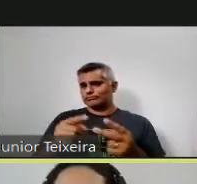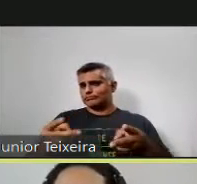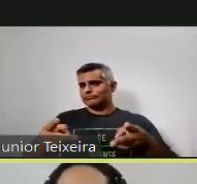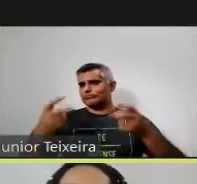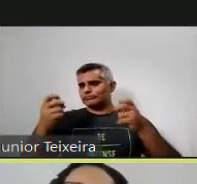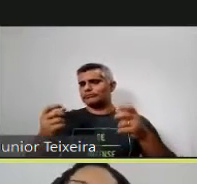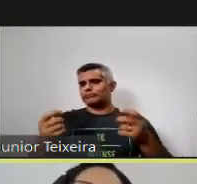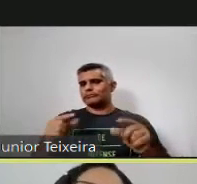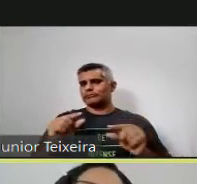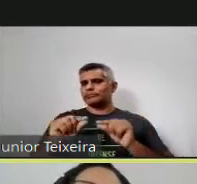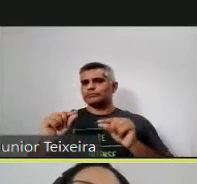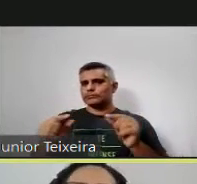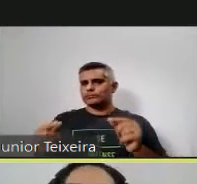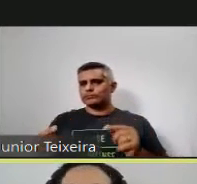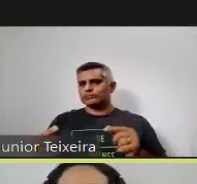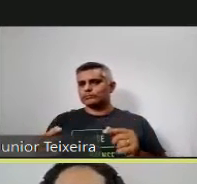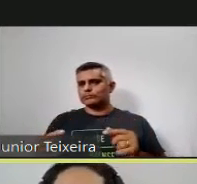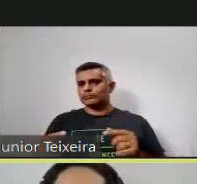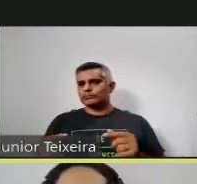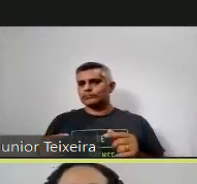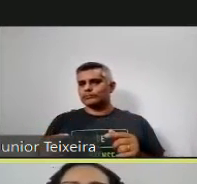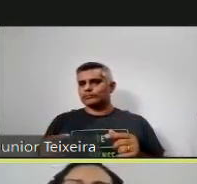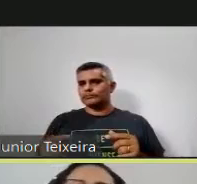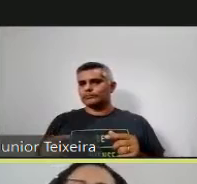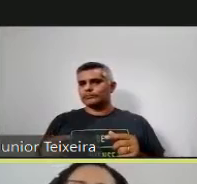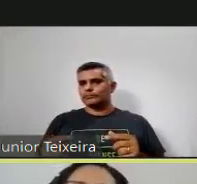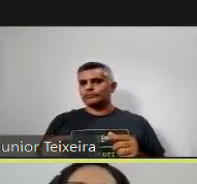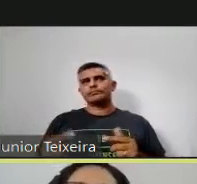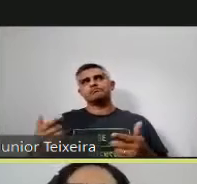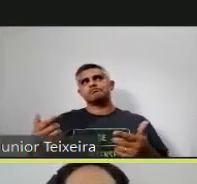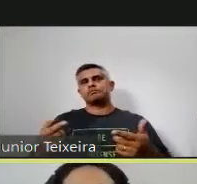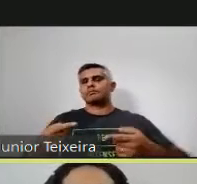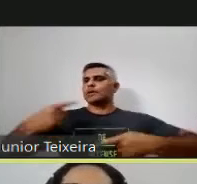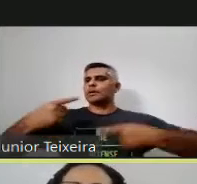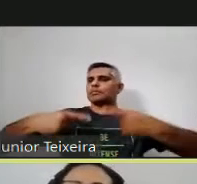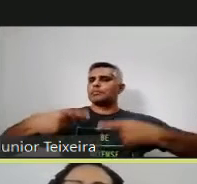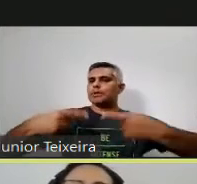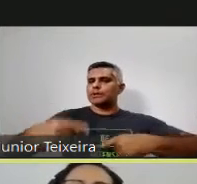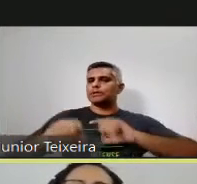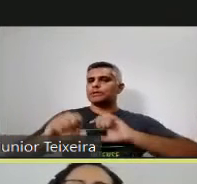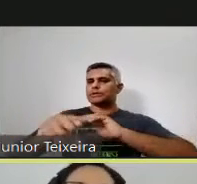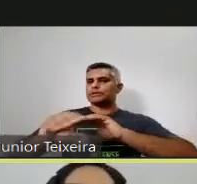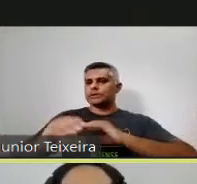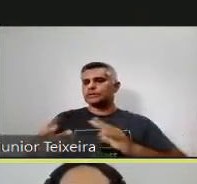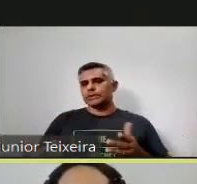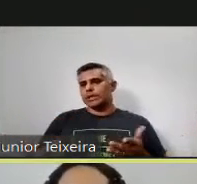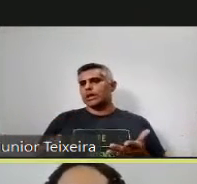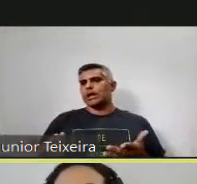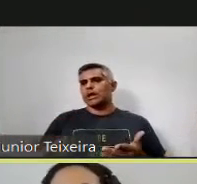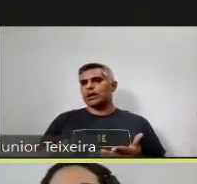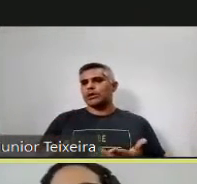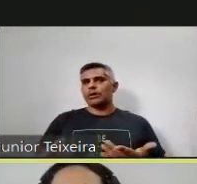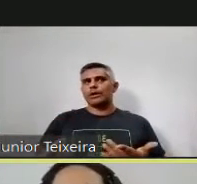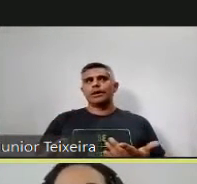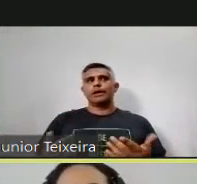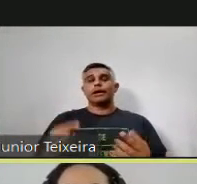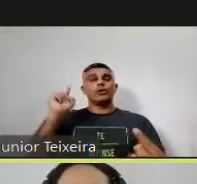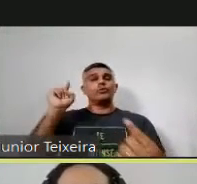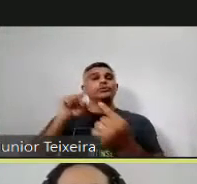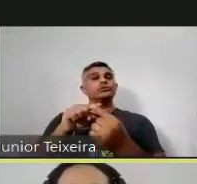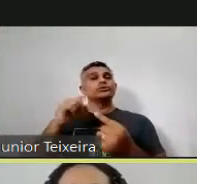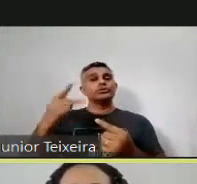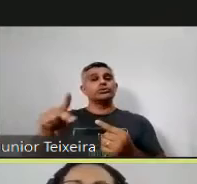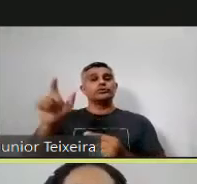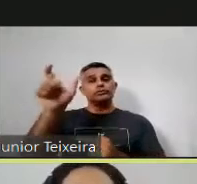discussões relacionadas às políticas educacionais, relacionadas ao papel do intérprete, que são temas aí que atravessam toda